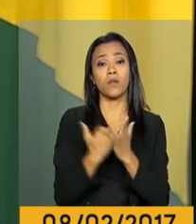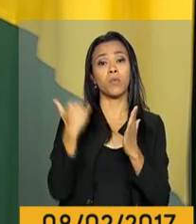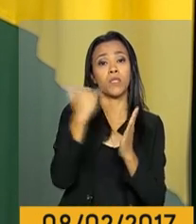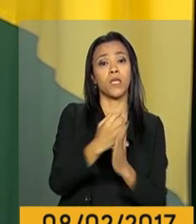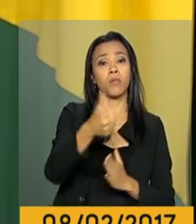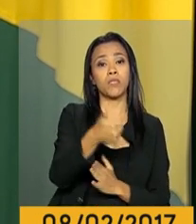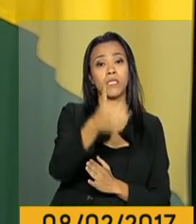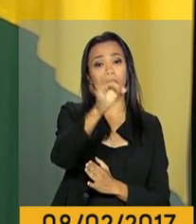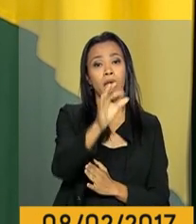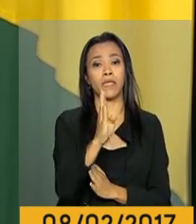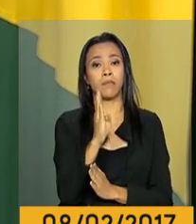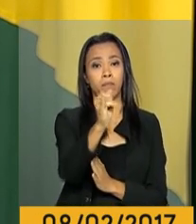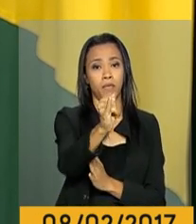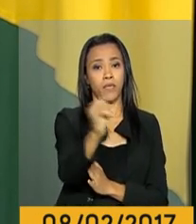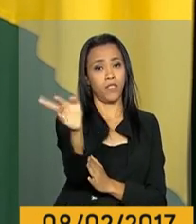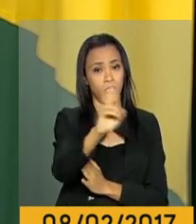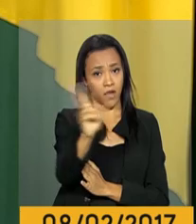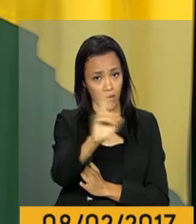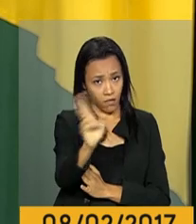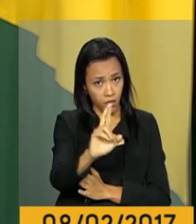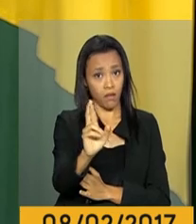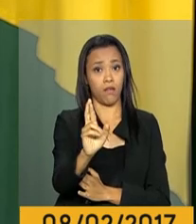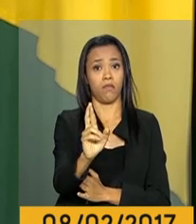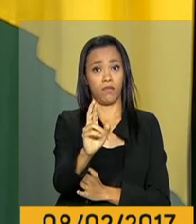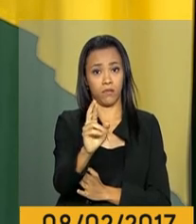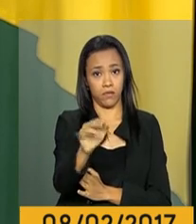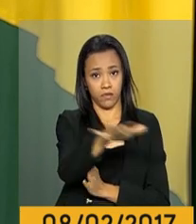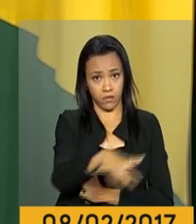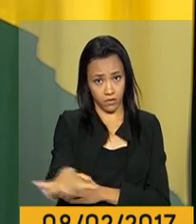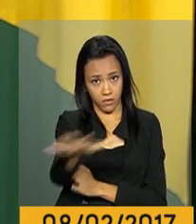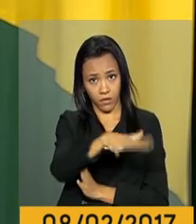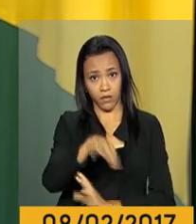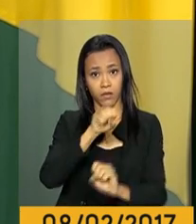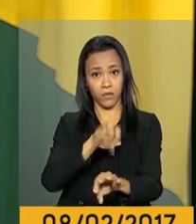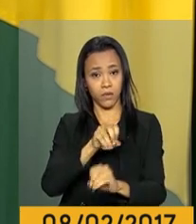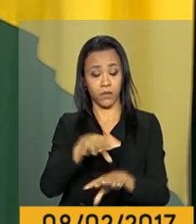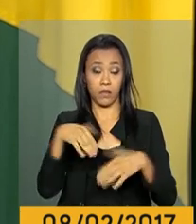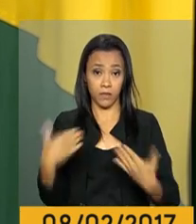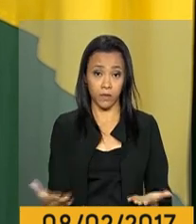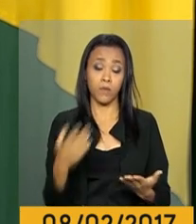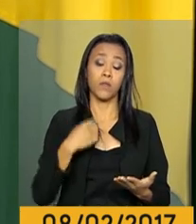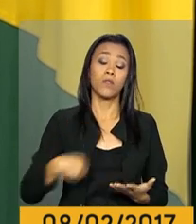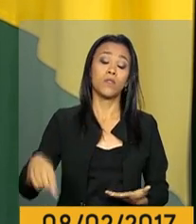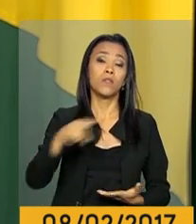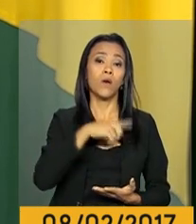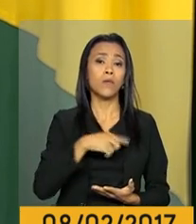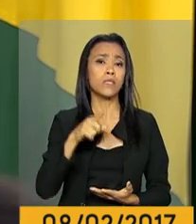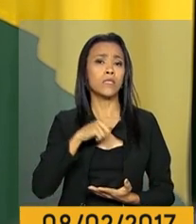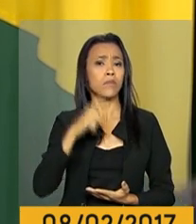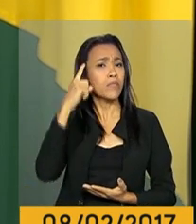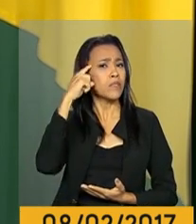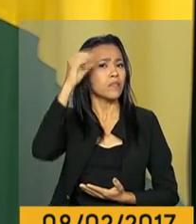reais a verba para este orçamento de modo que nós temos absoluta